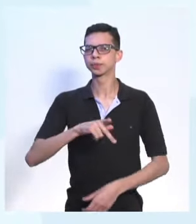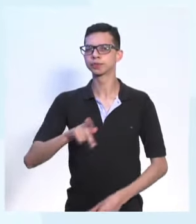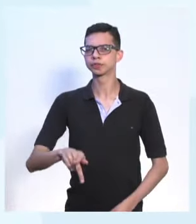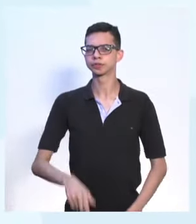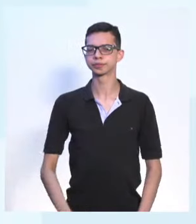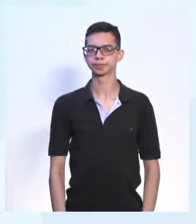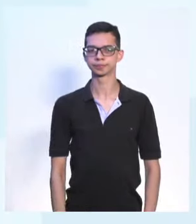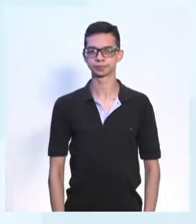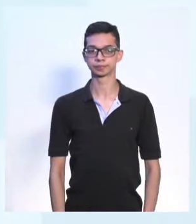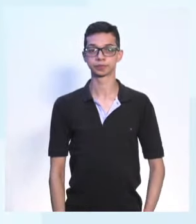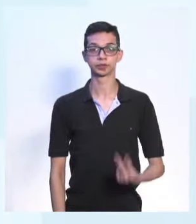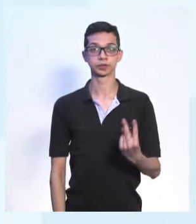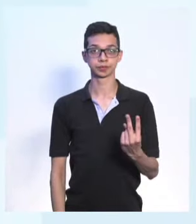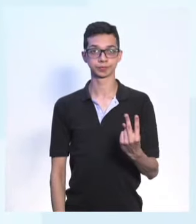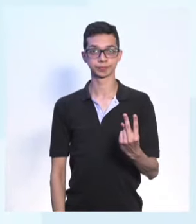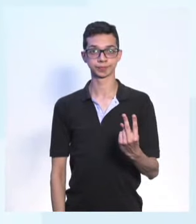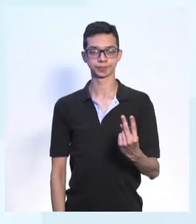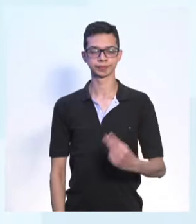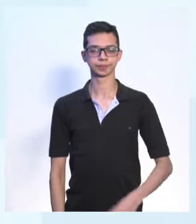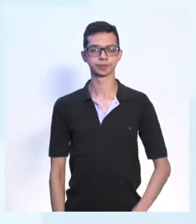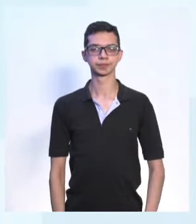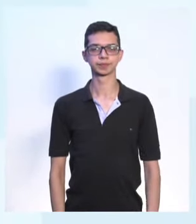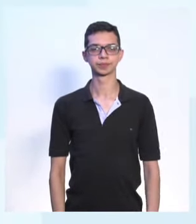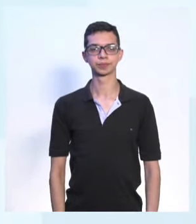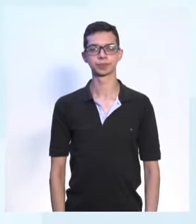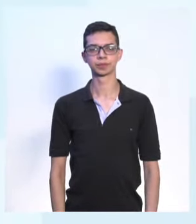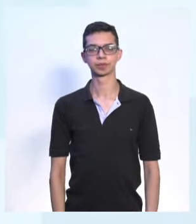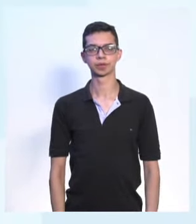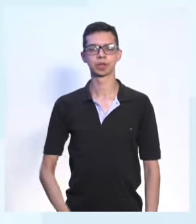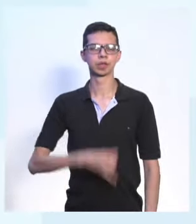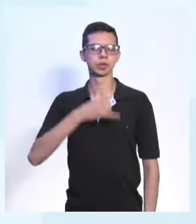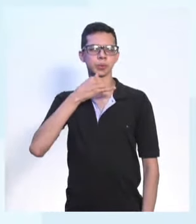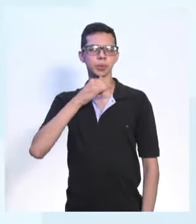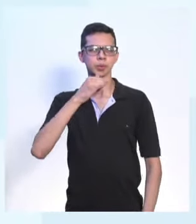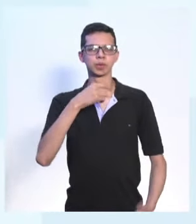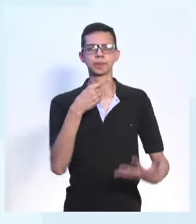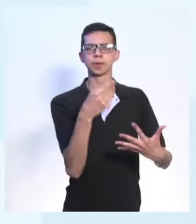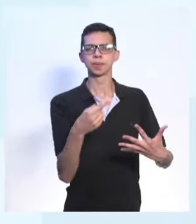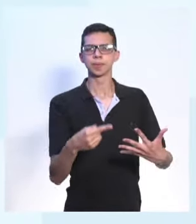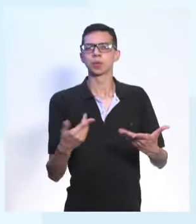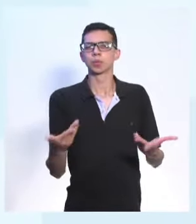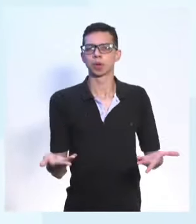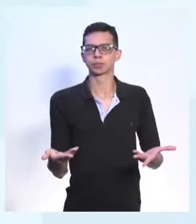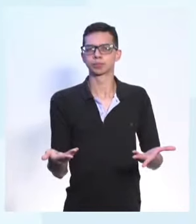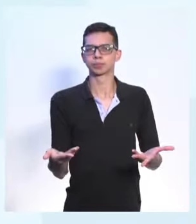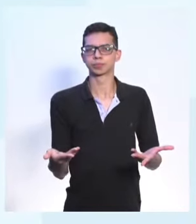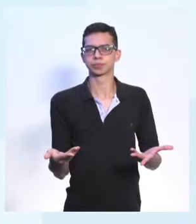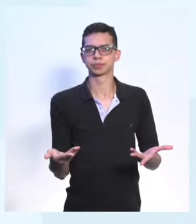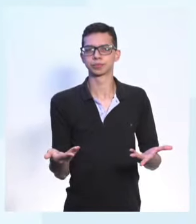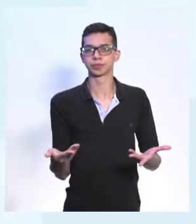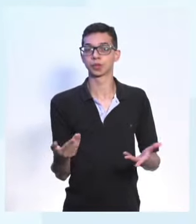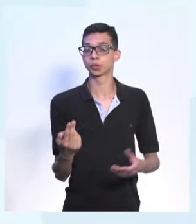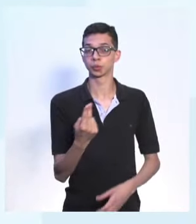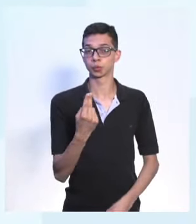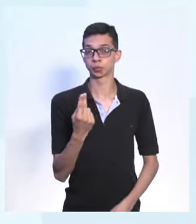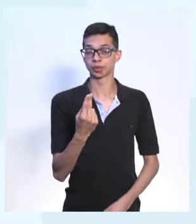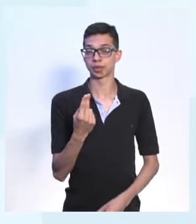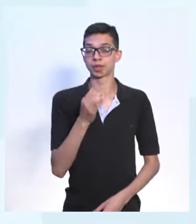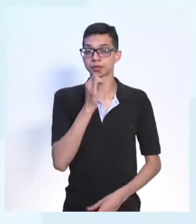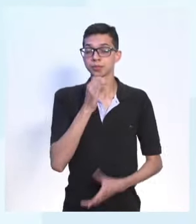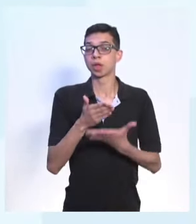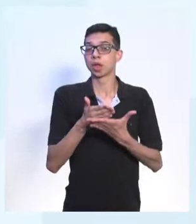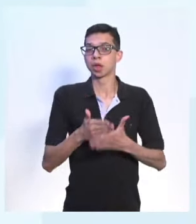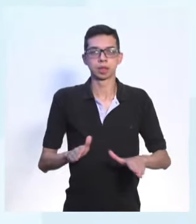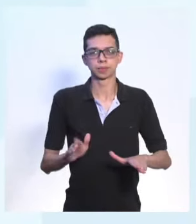are considered non-depletable? Quais formas de energia são consideradas não esgotáveis?